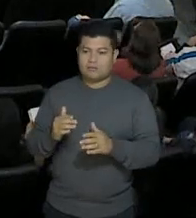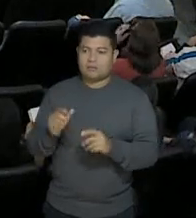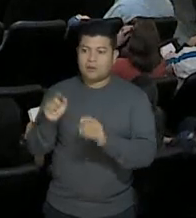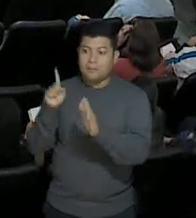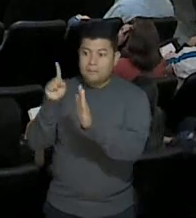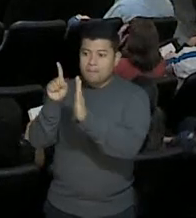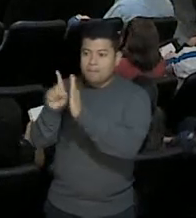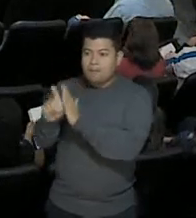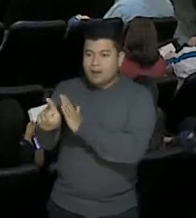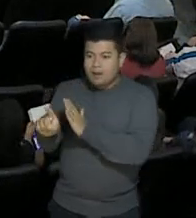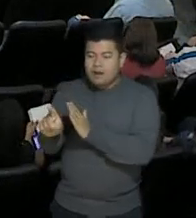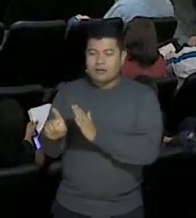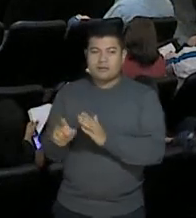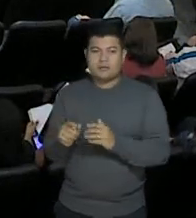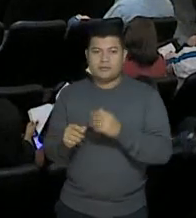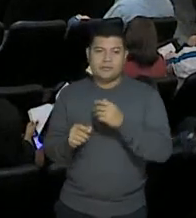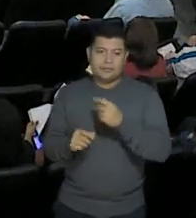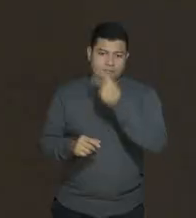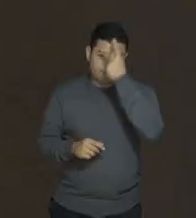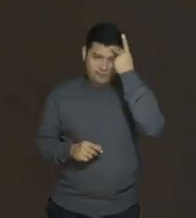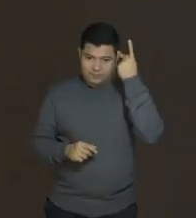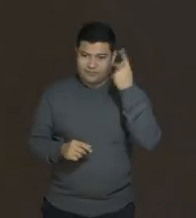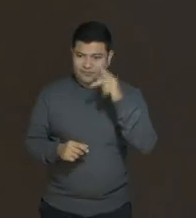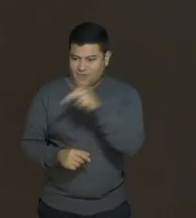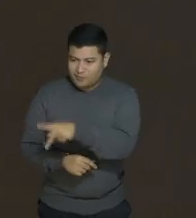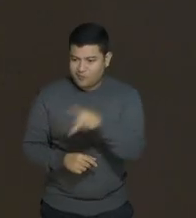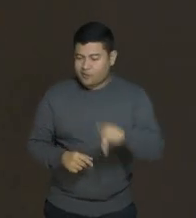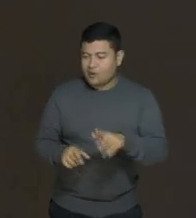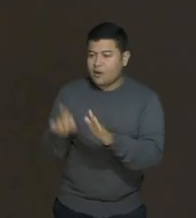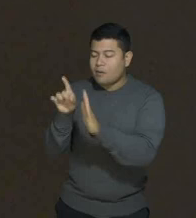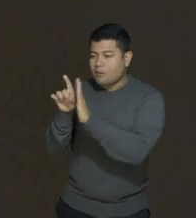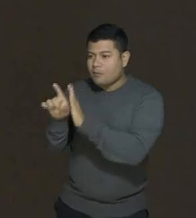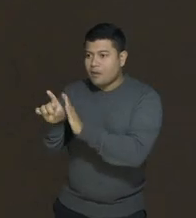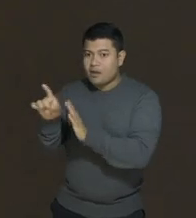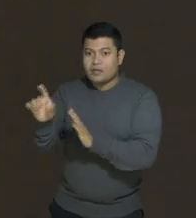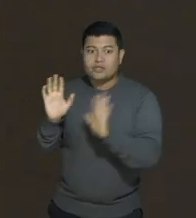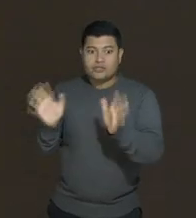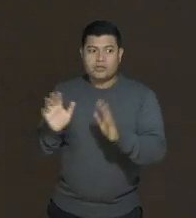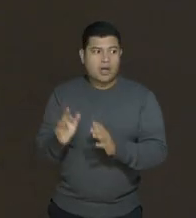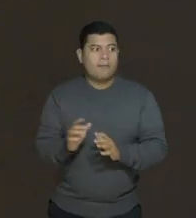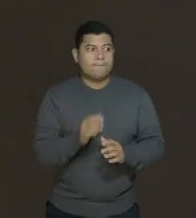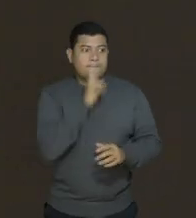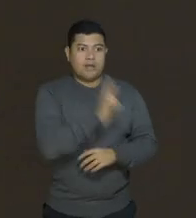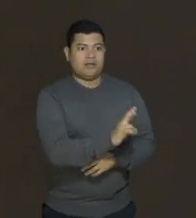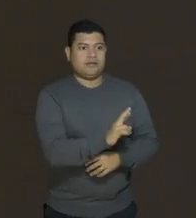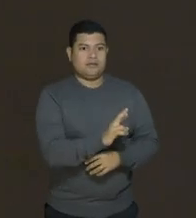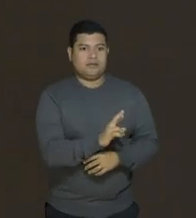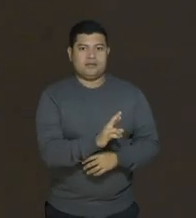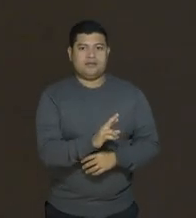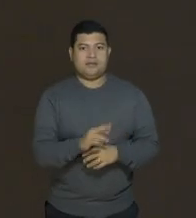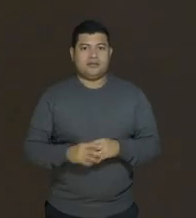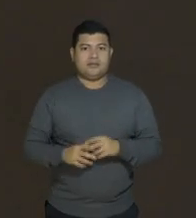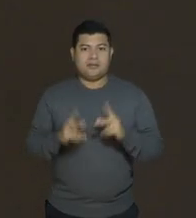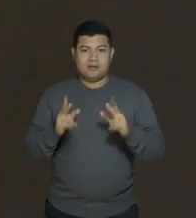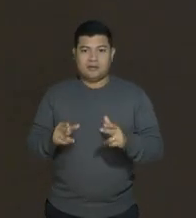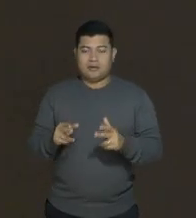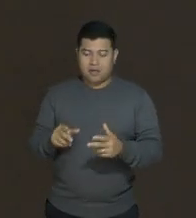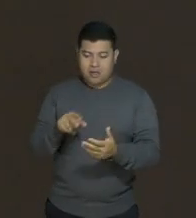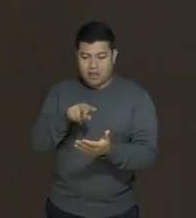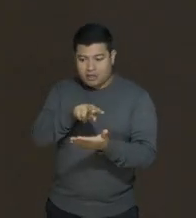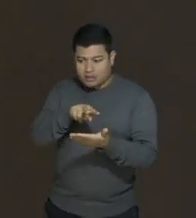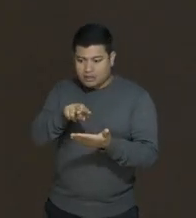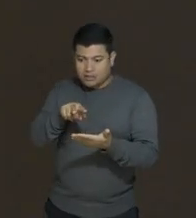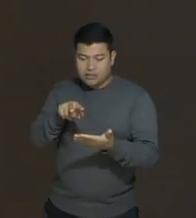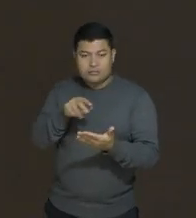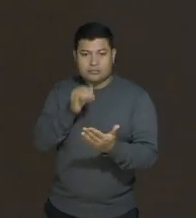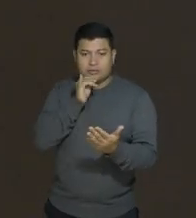ele já responde e nem escutou o final. Eles fazem muito isso em prova, na escrita. Eles leem até a metade